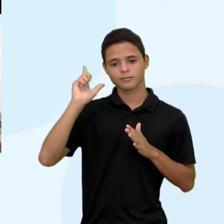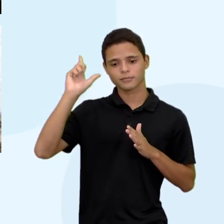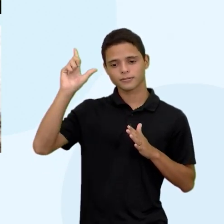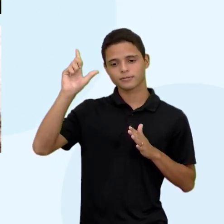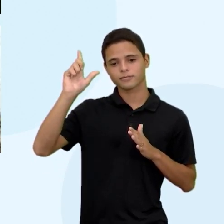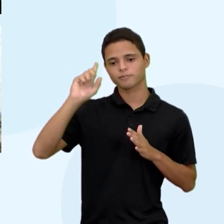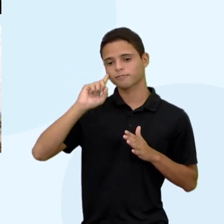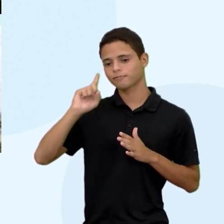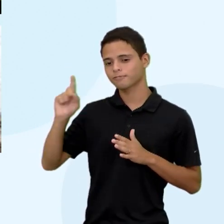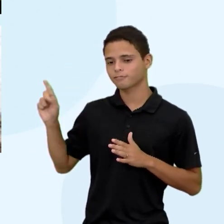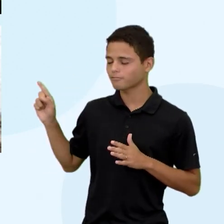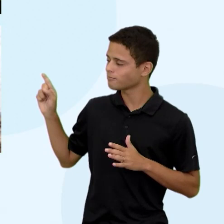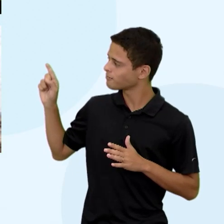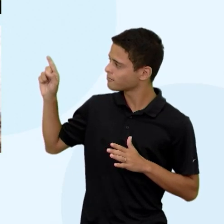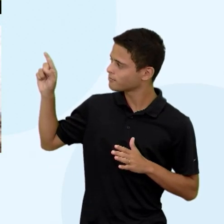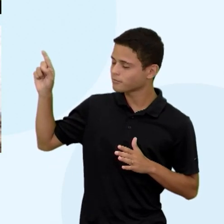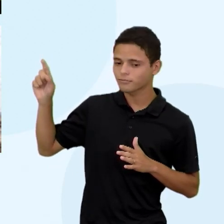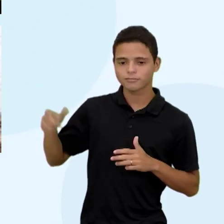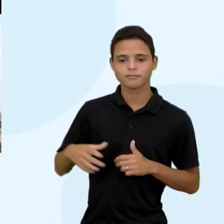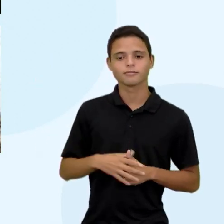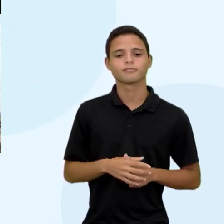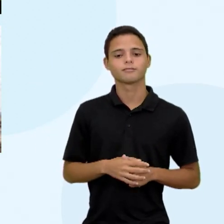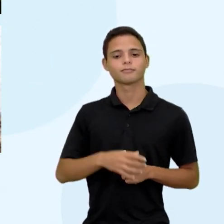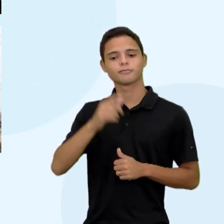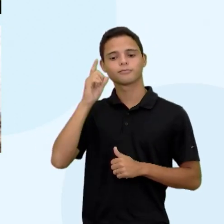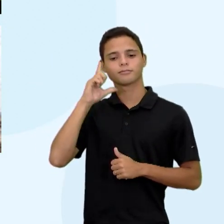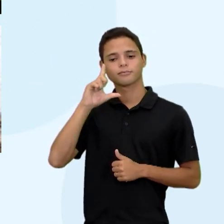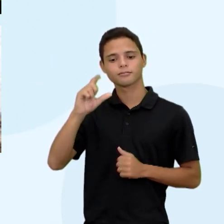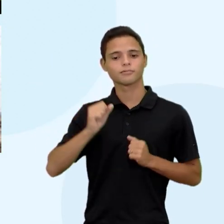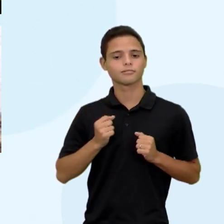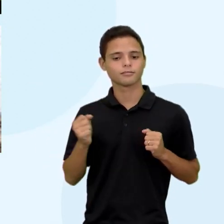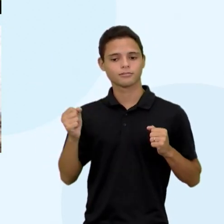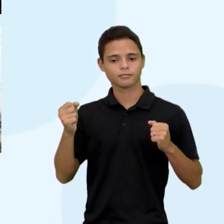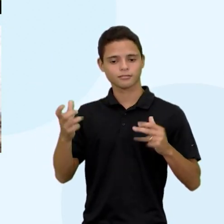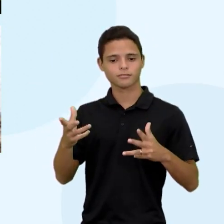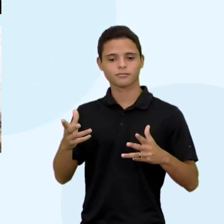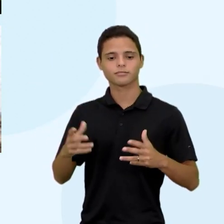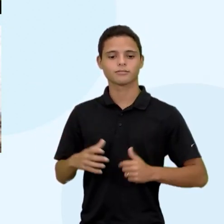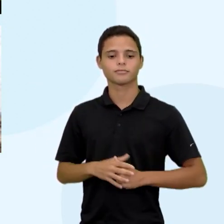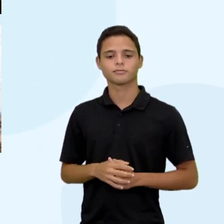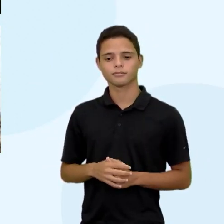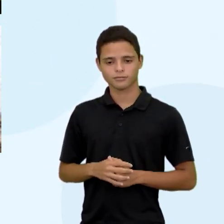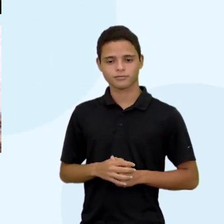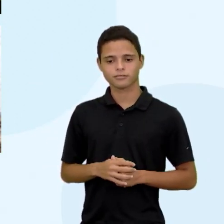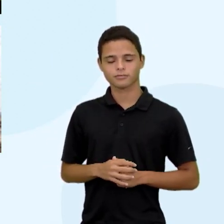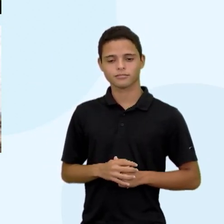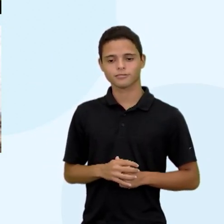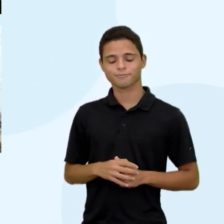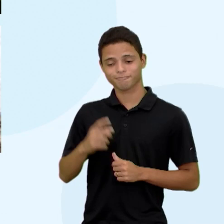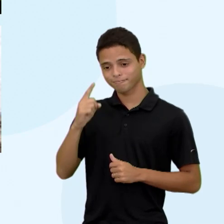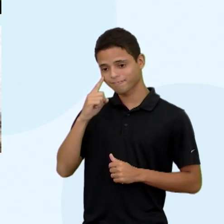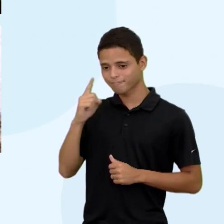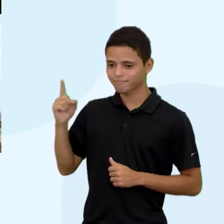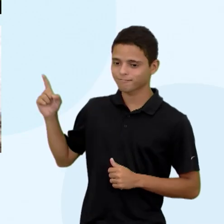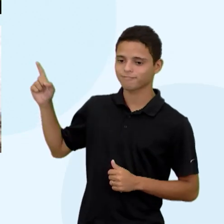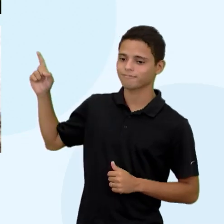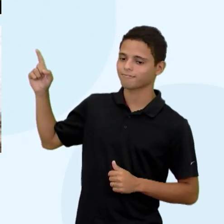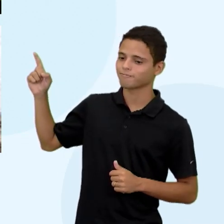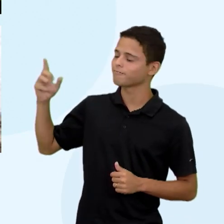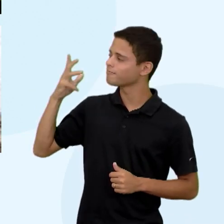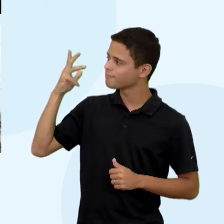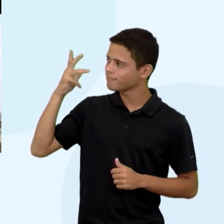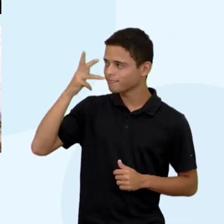com o pezinho direito e esquerdo, para ele poder participar da atividade. Com o pezinho, ó. Olha que